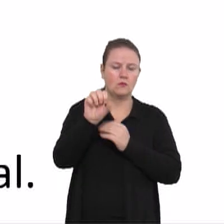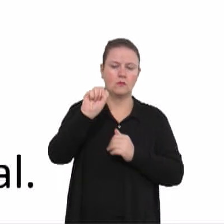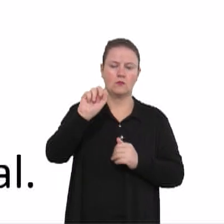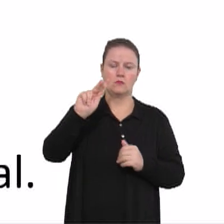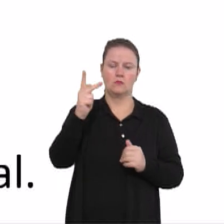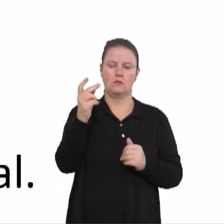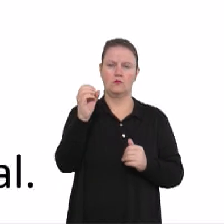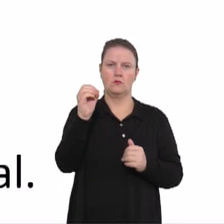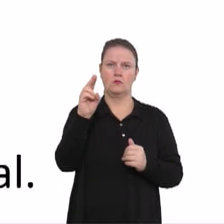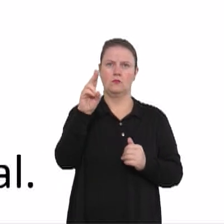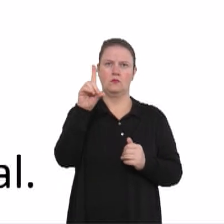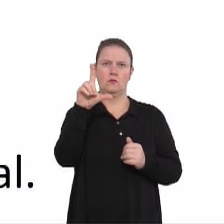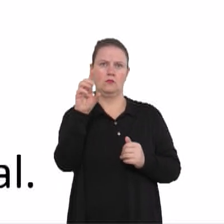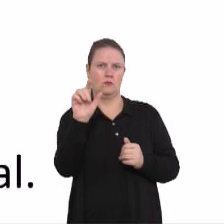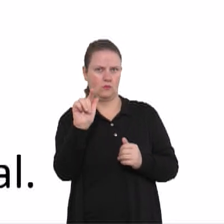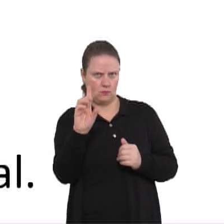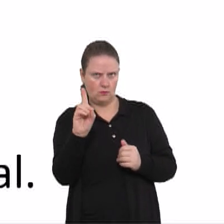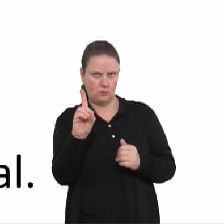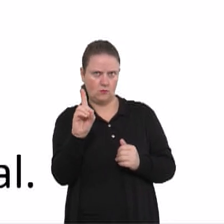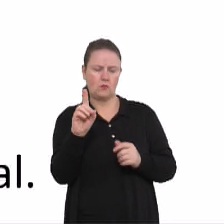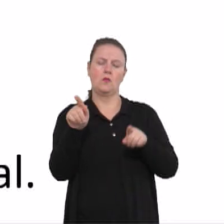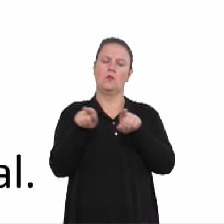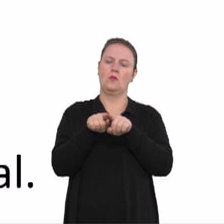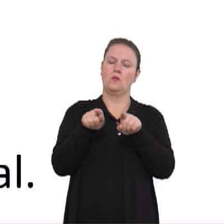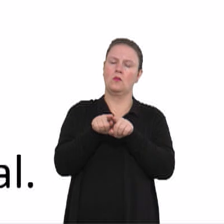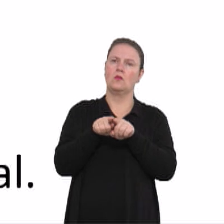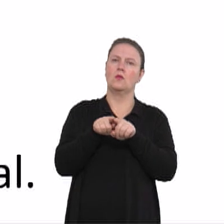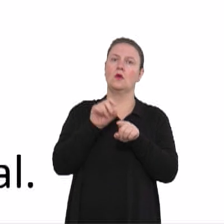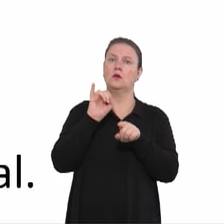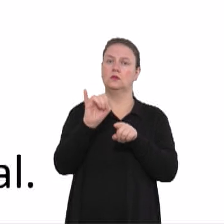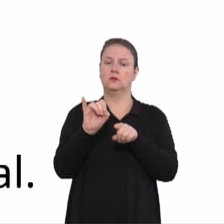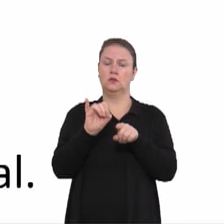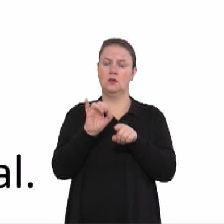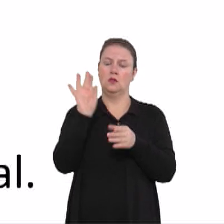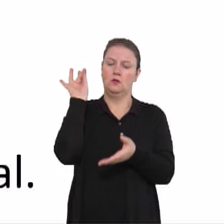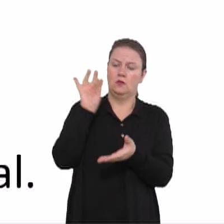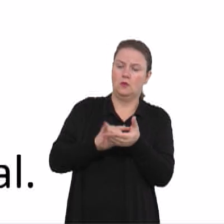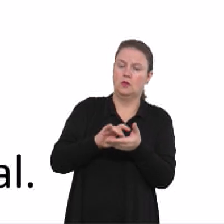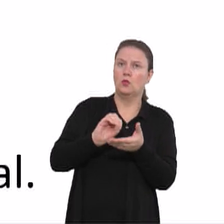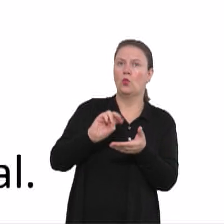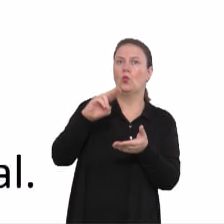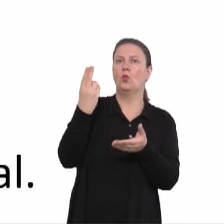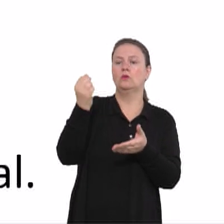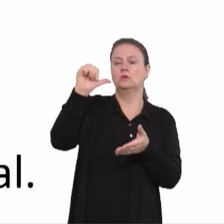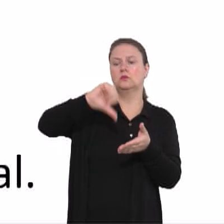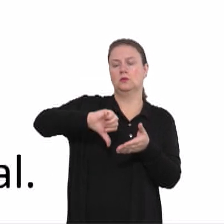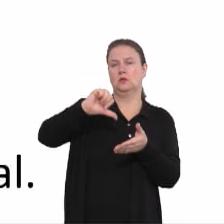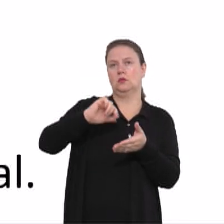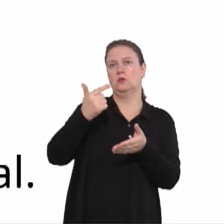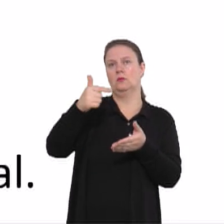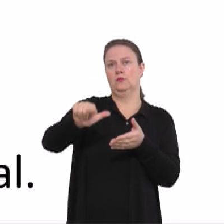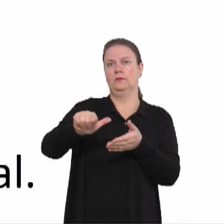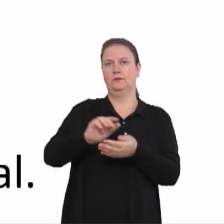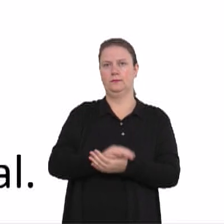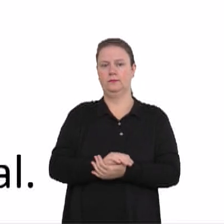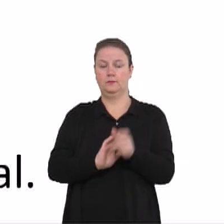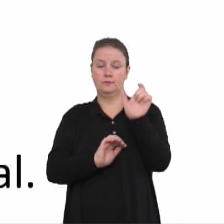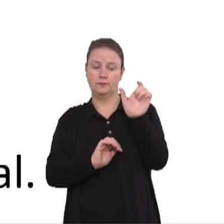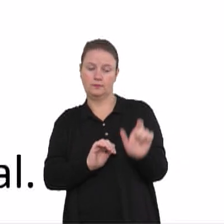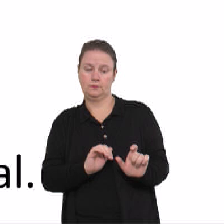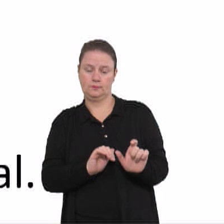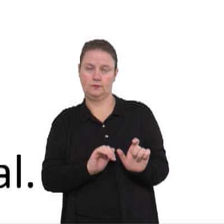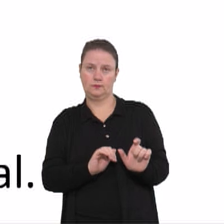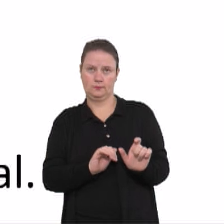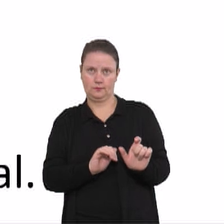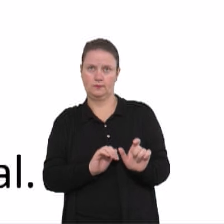antes do sujeito a resposta seja afirmativa negativa pois sujeito ok resposta curta para